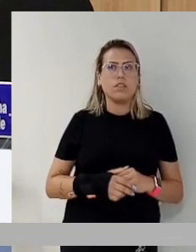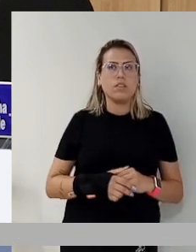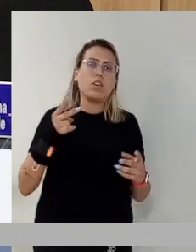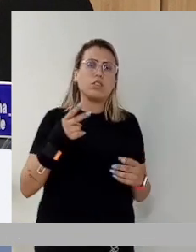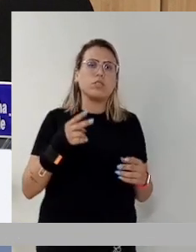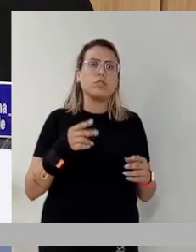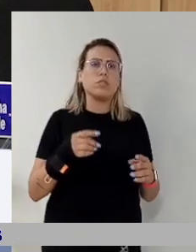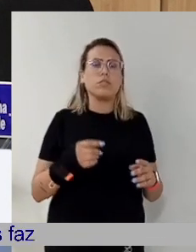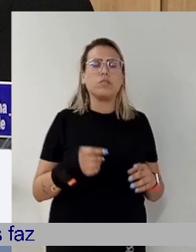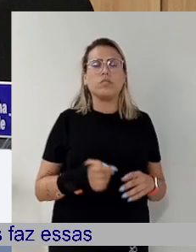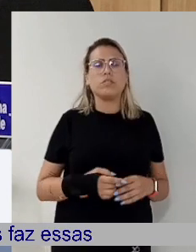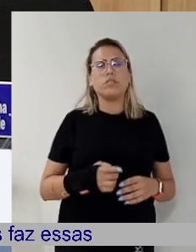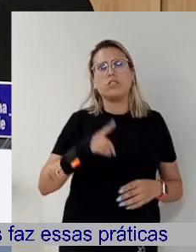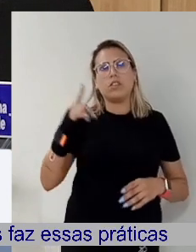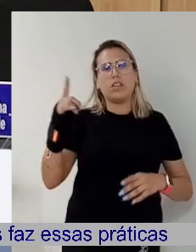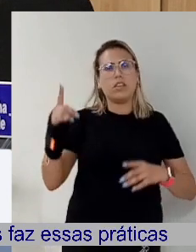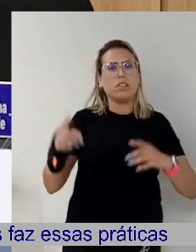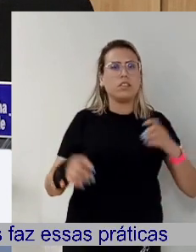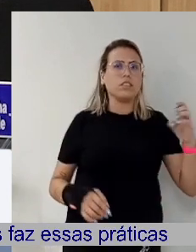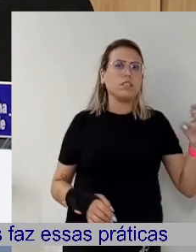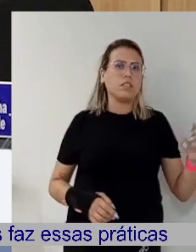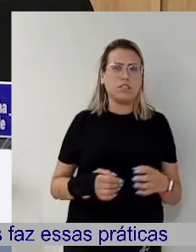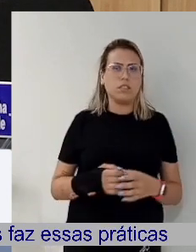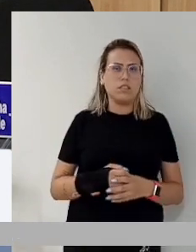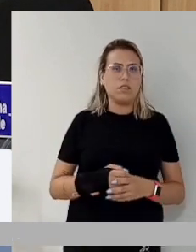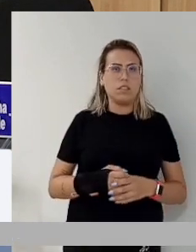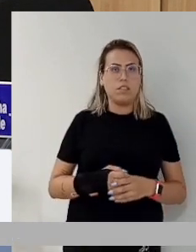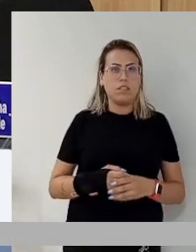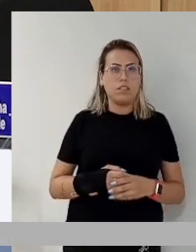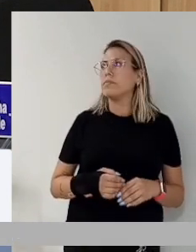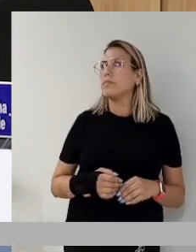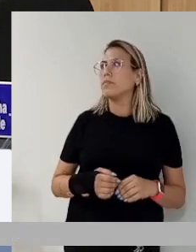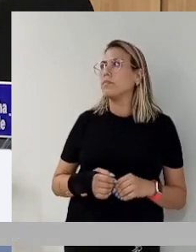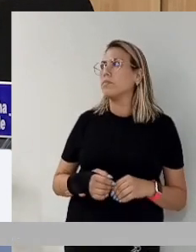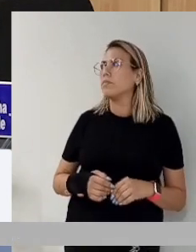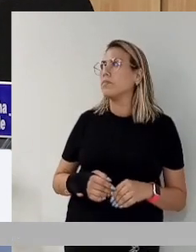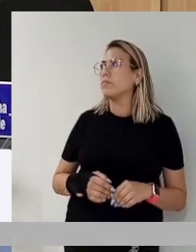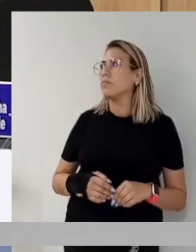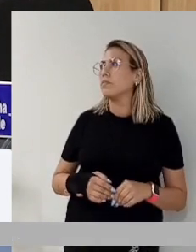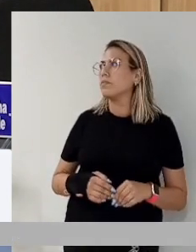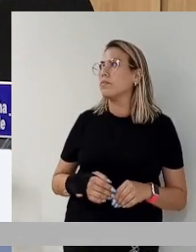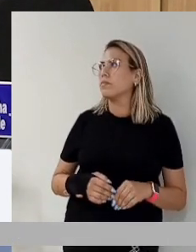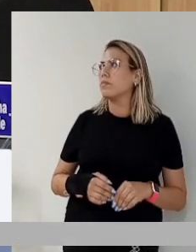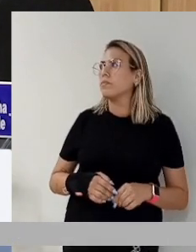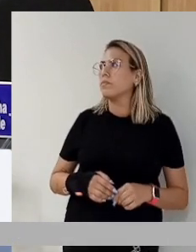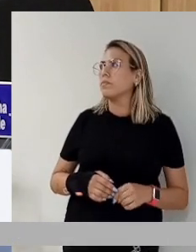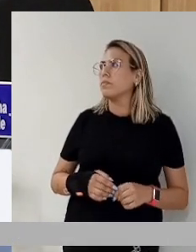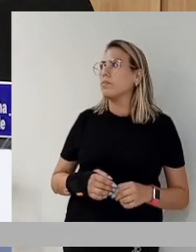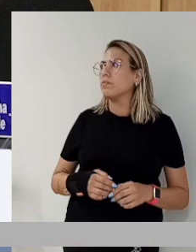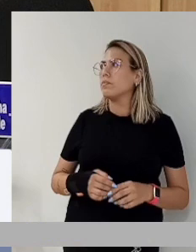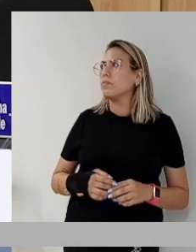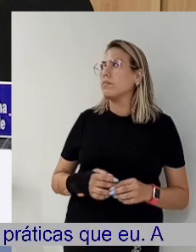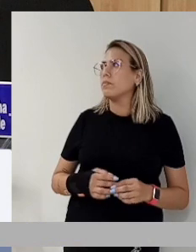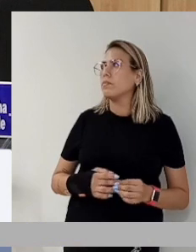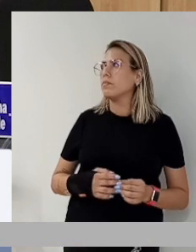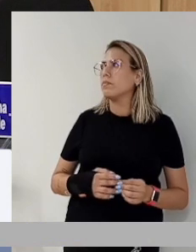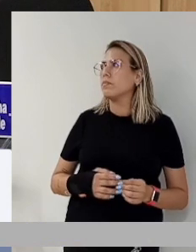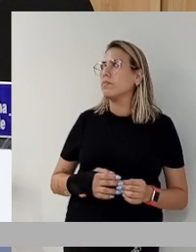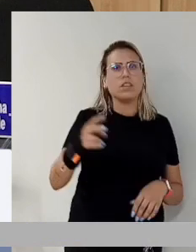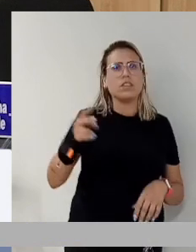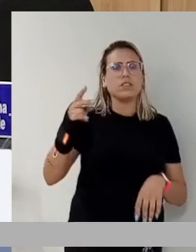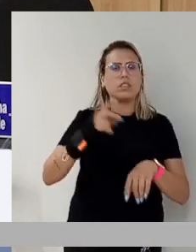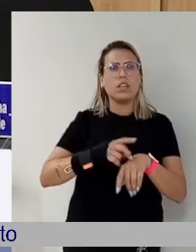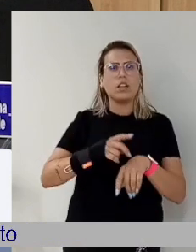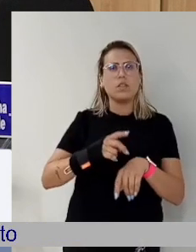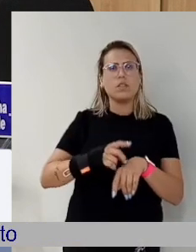alguns fazem essas práticas práticas que eu abomino a quantidade de calçamentos que foi